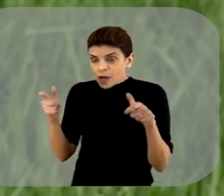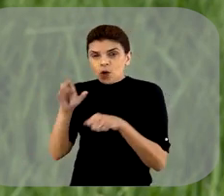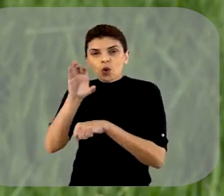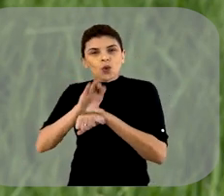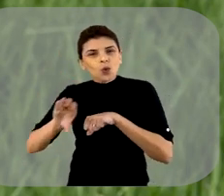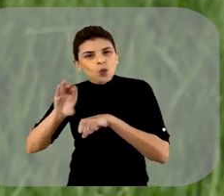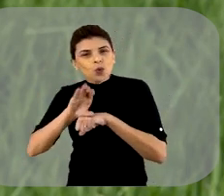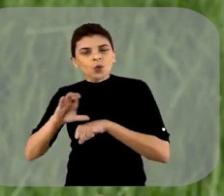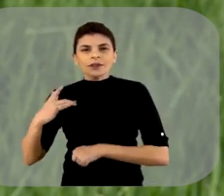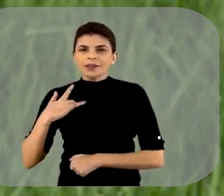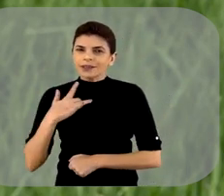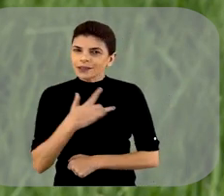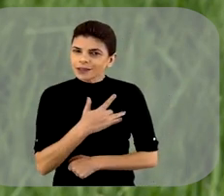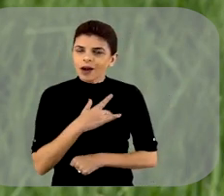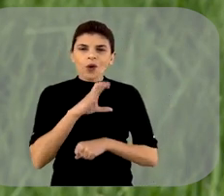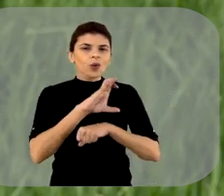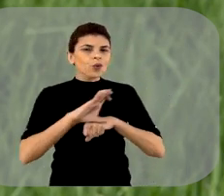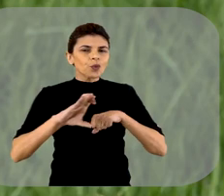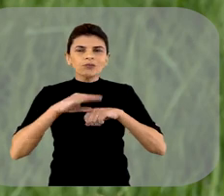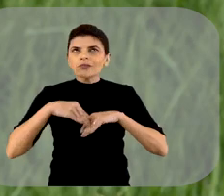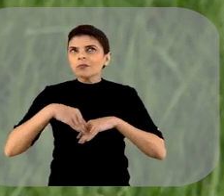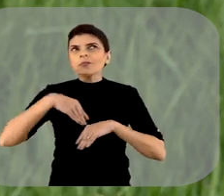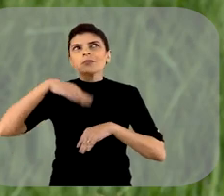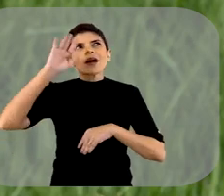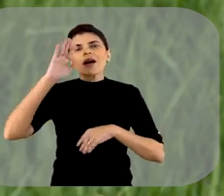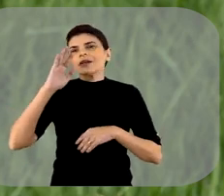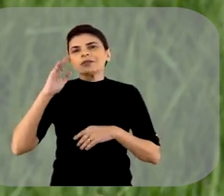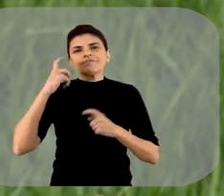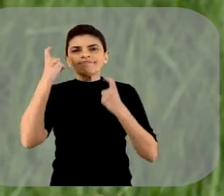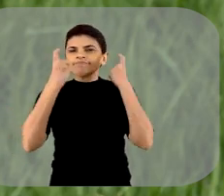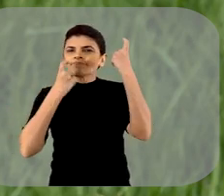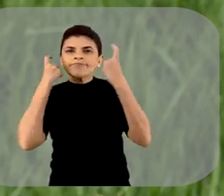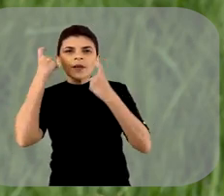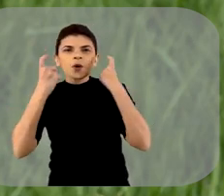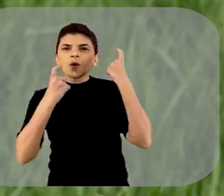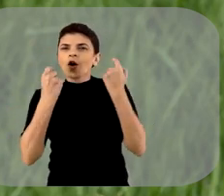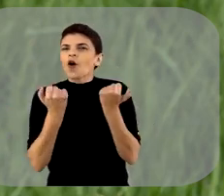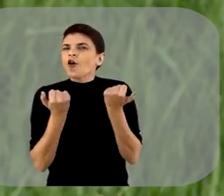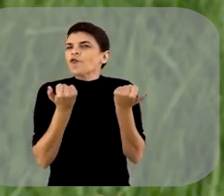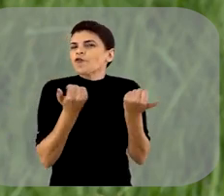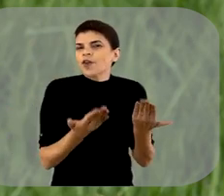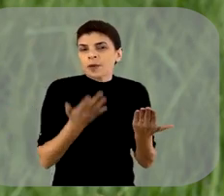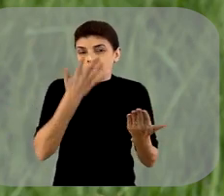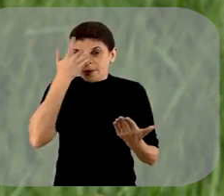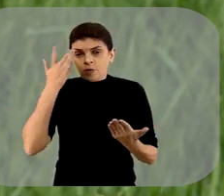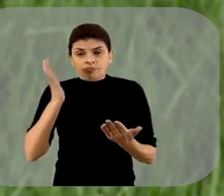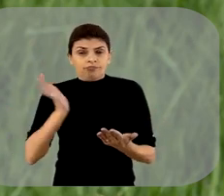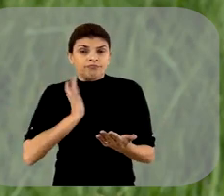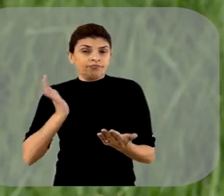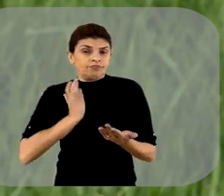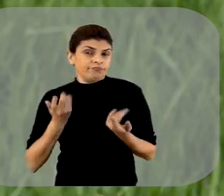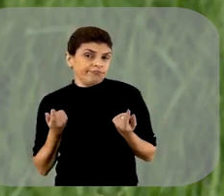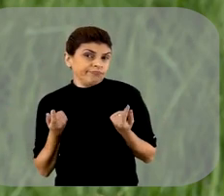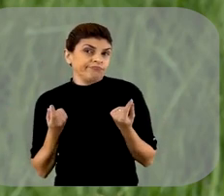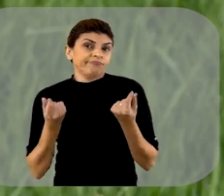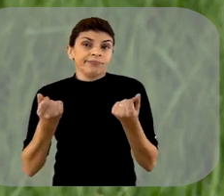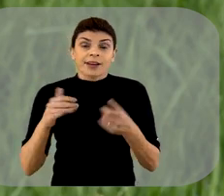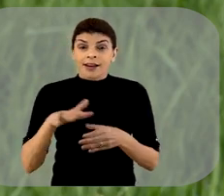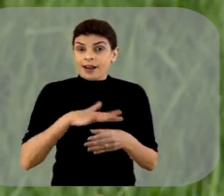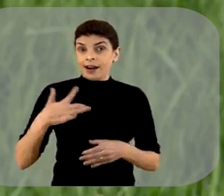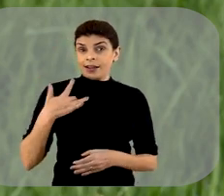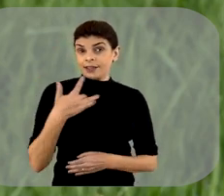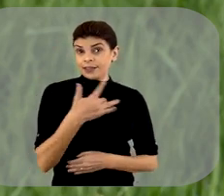de saúde, né, nos cursos mais, são cursos que é frequentado pelos elites, né? Então, na área de